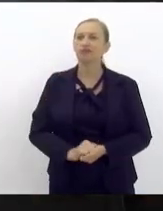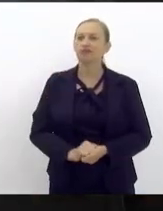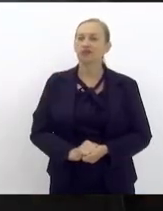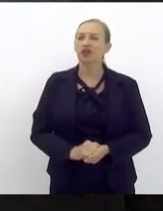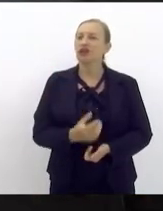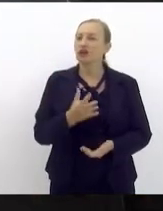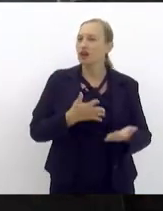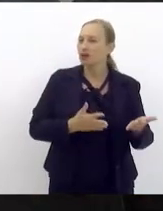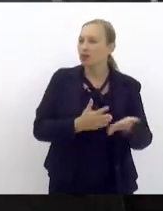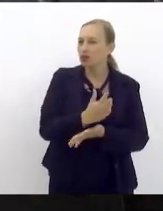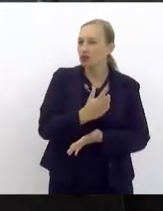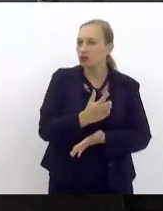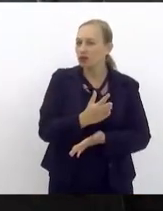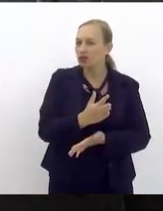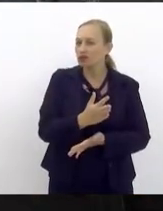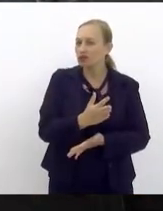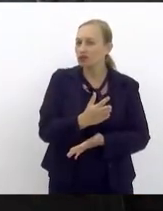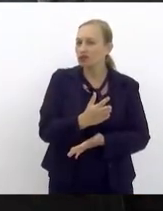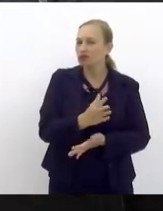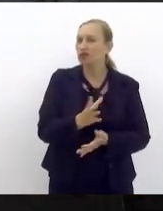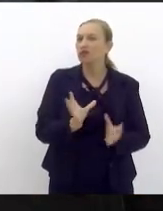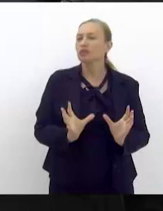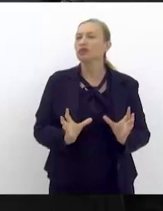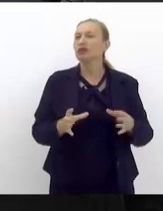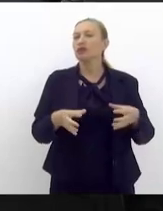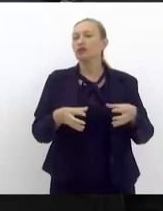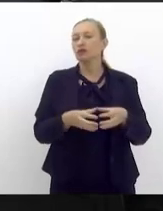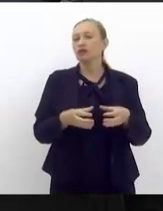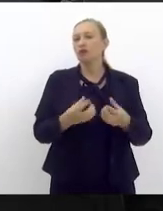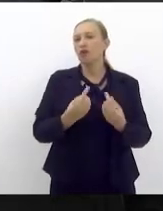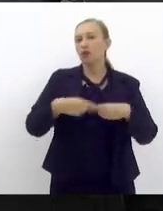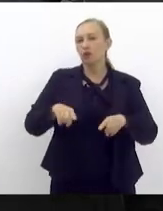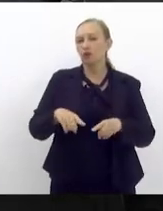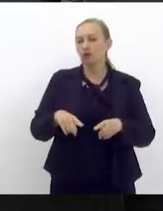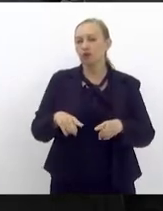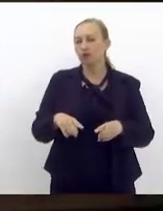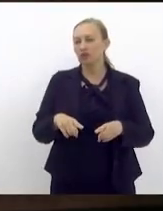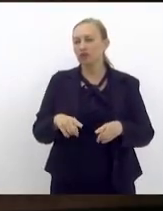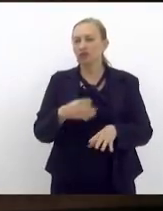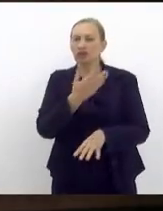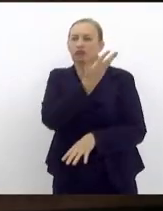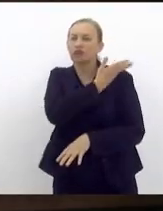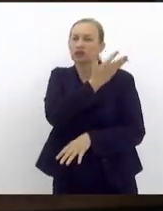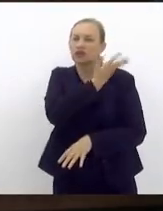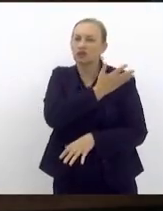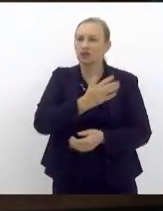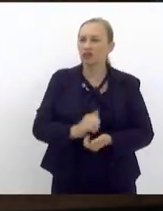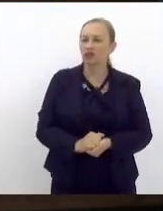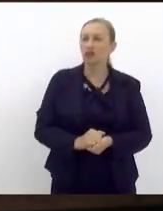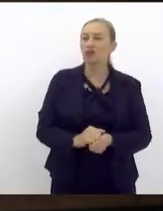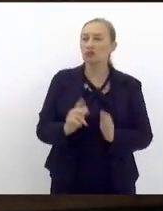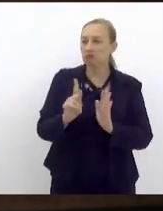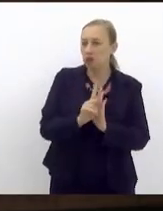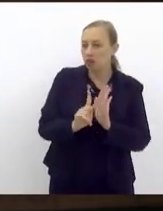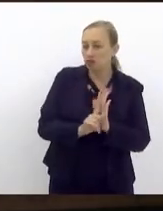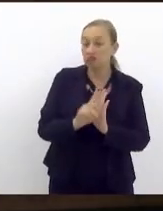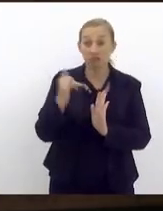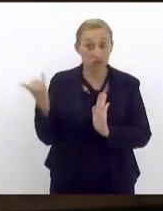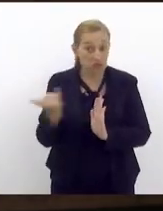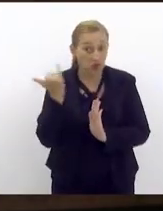favorável pela comissão de combate à discriminações visto que é um projeto de extrema importância